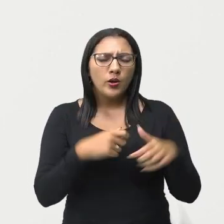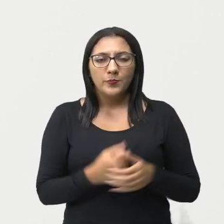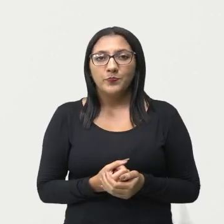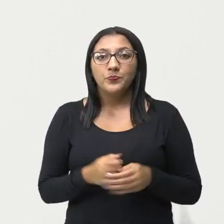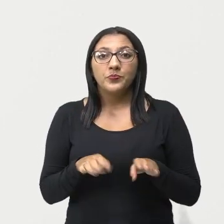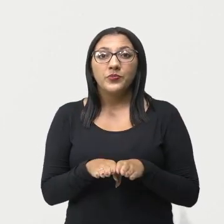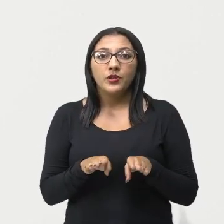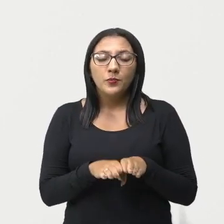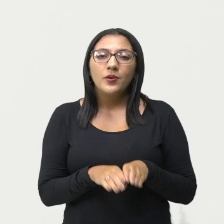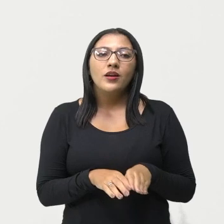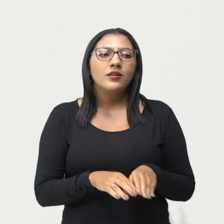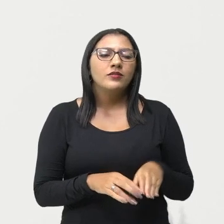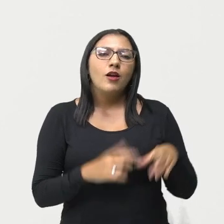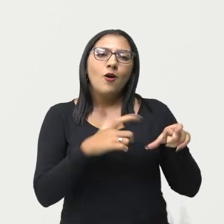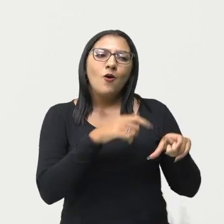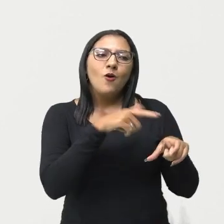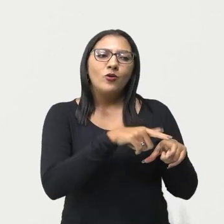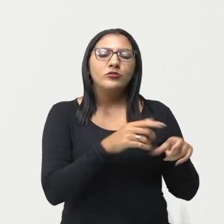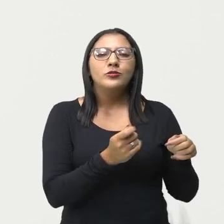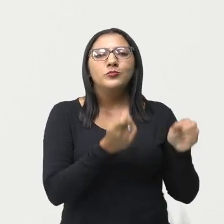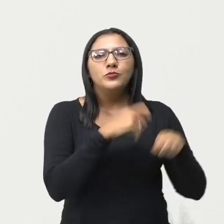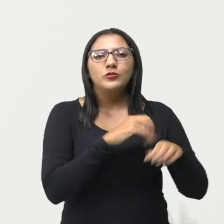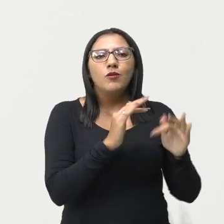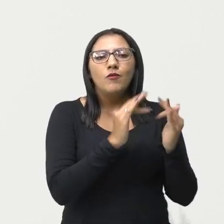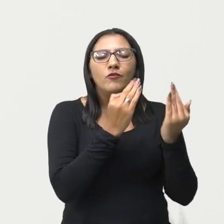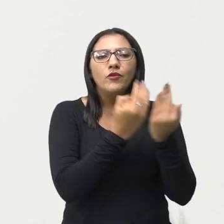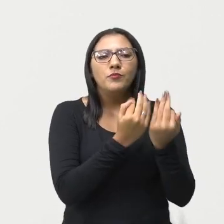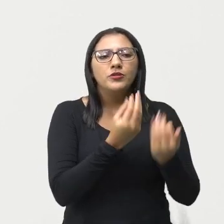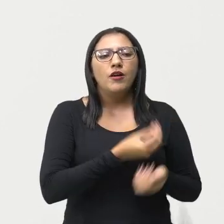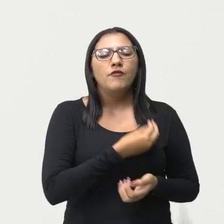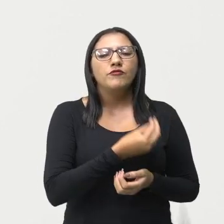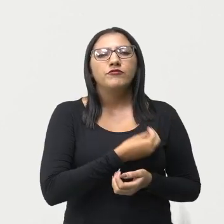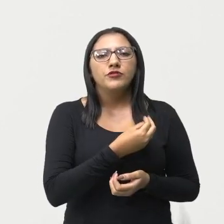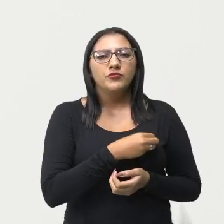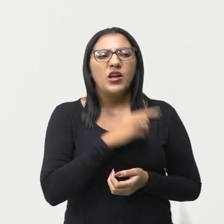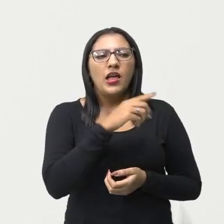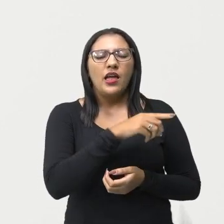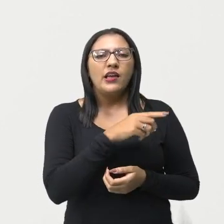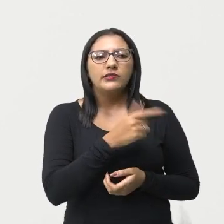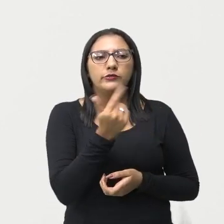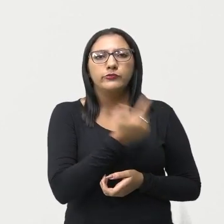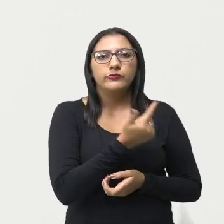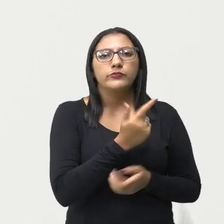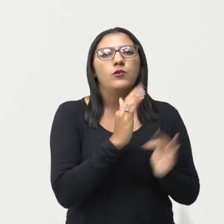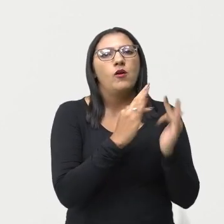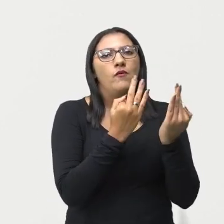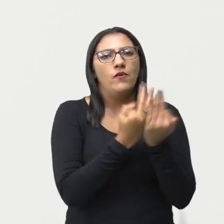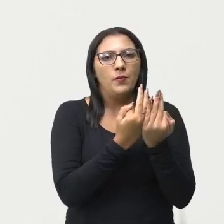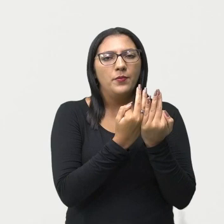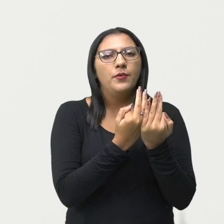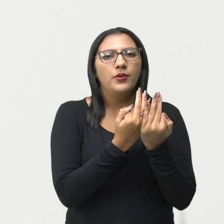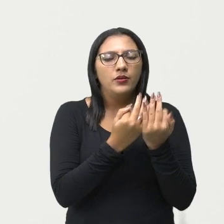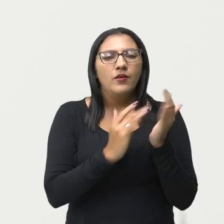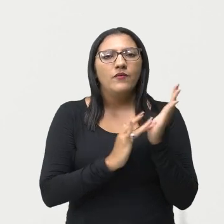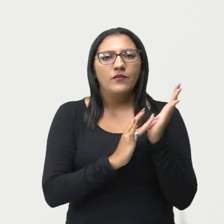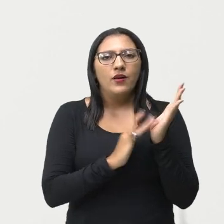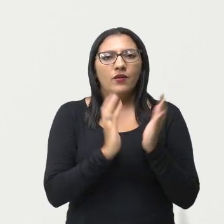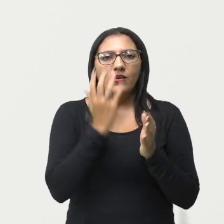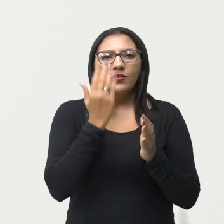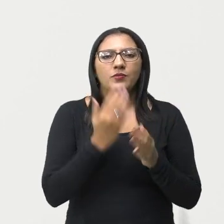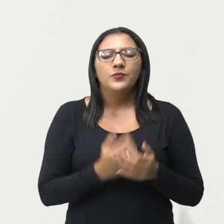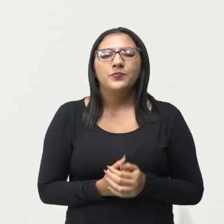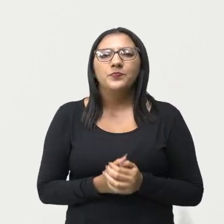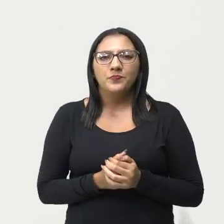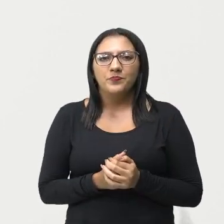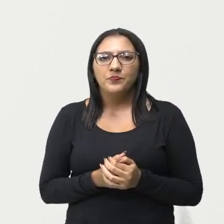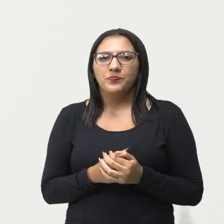onde ele cresceu na companhia de outra família que não a biológica, certo? Na sequência,